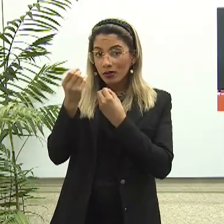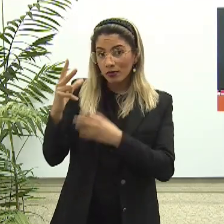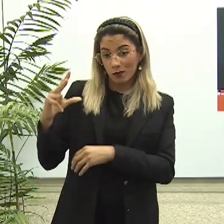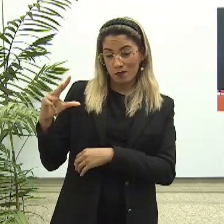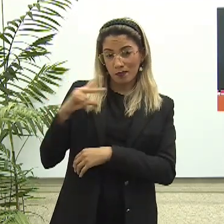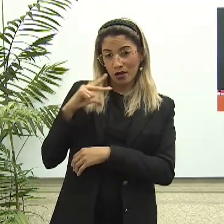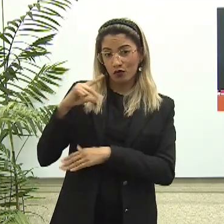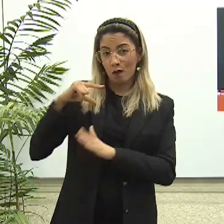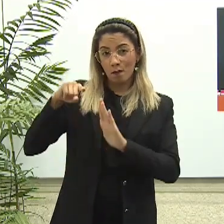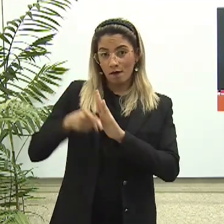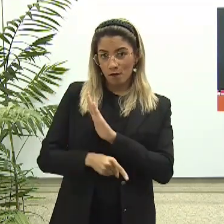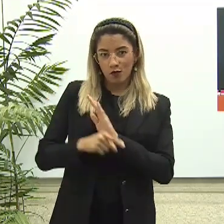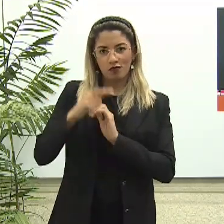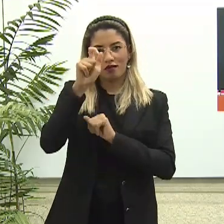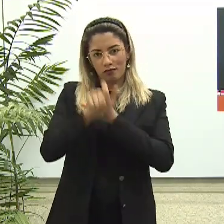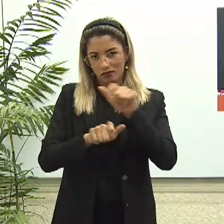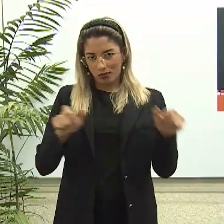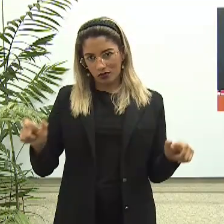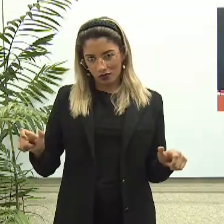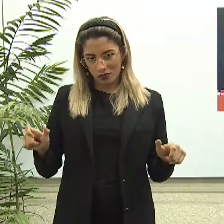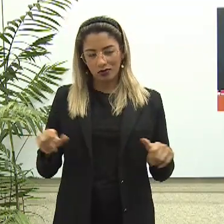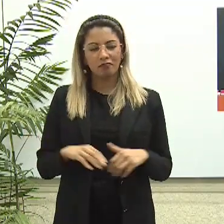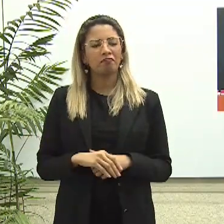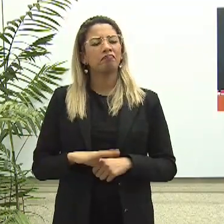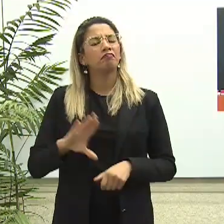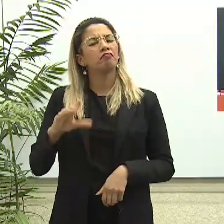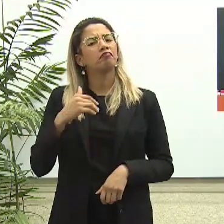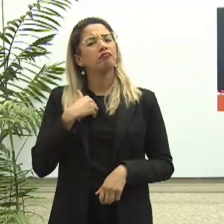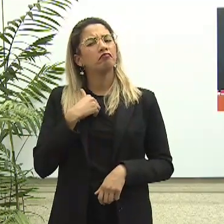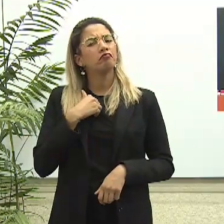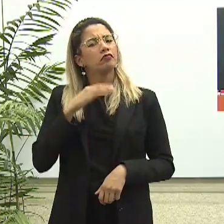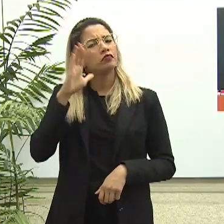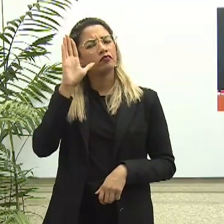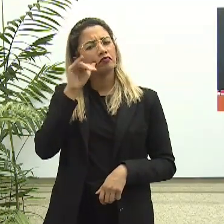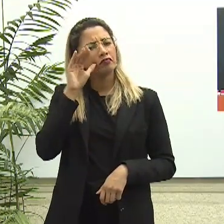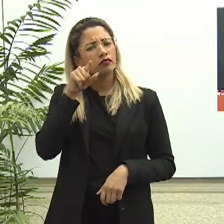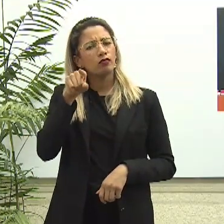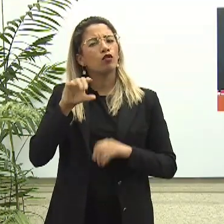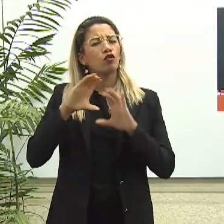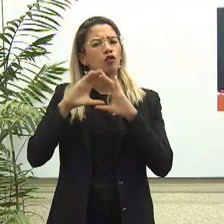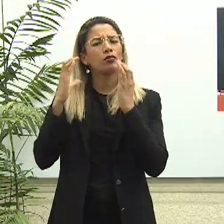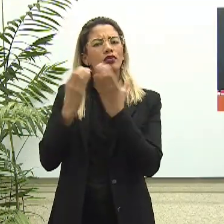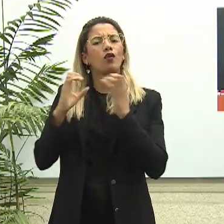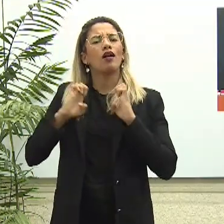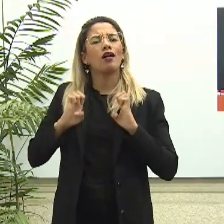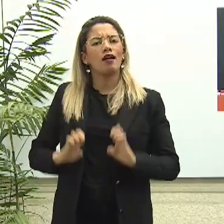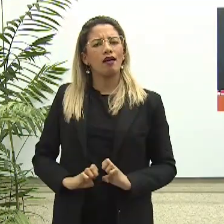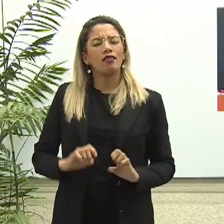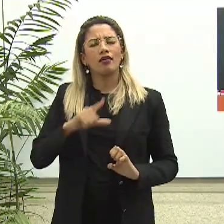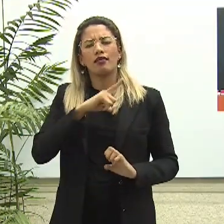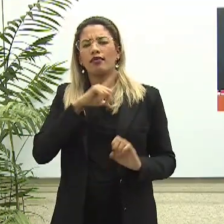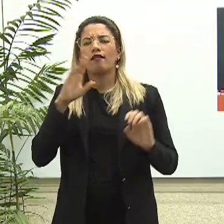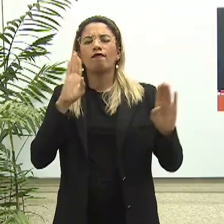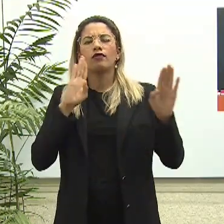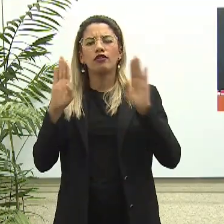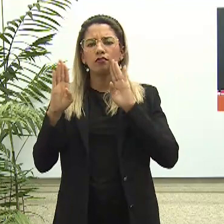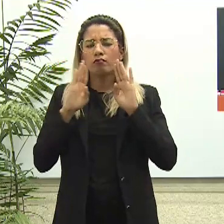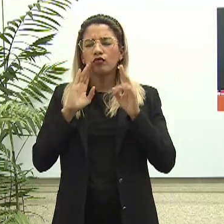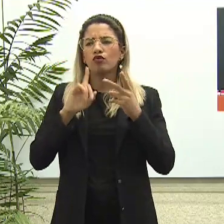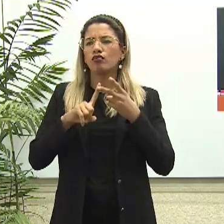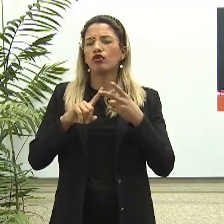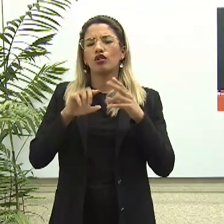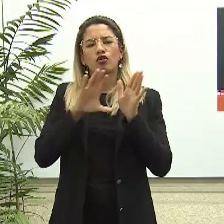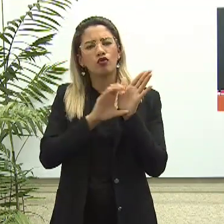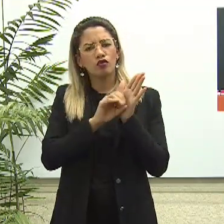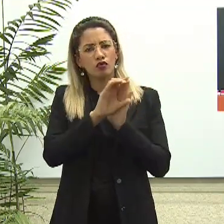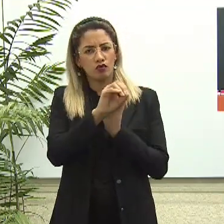pessoas agora eu queria saber o seguinte Qual a comissão de ética externa tem o Facebook o Google e que tipo